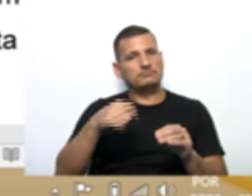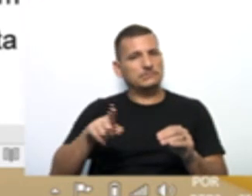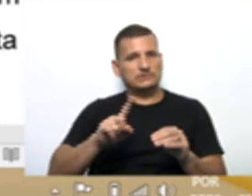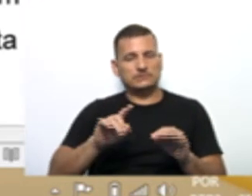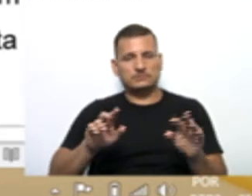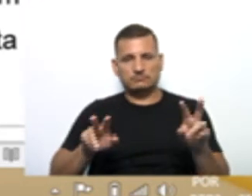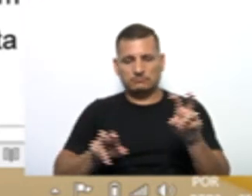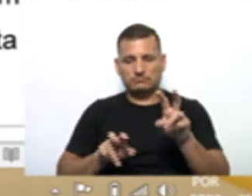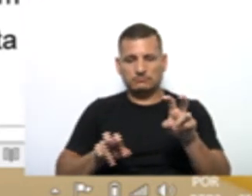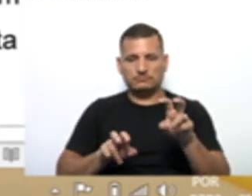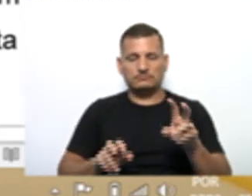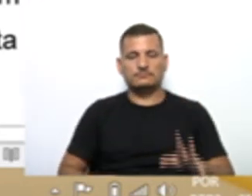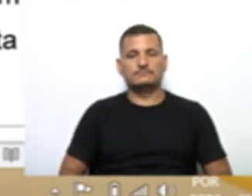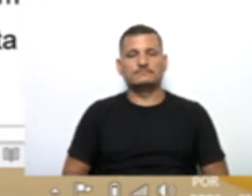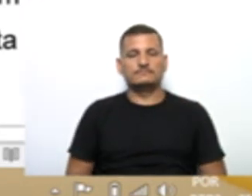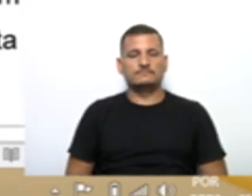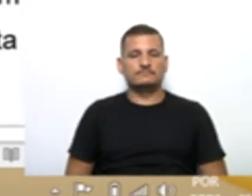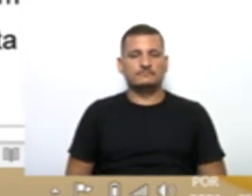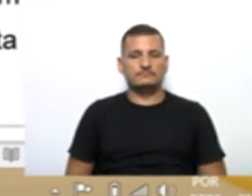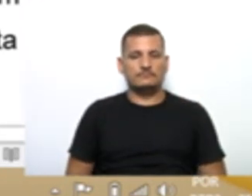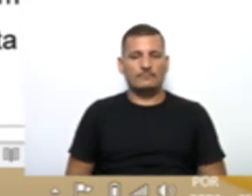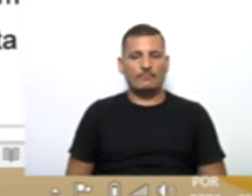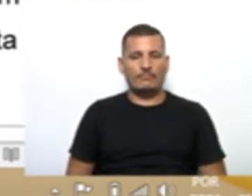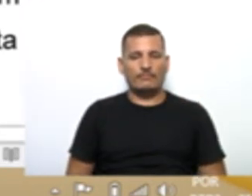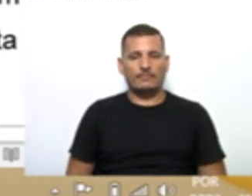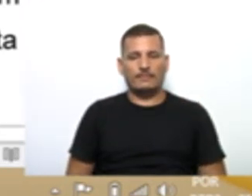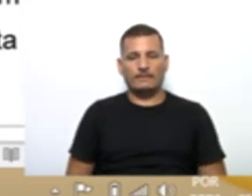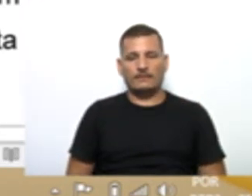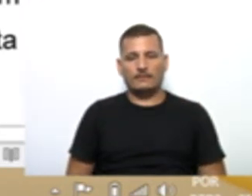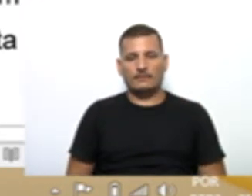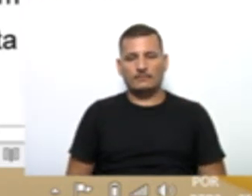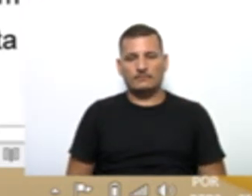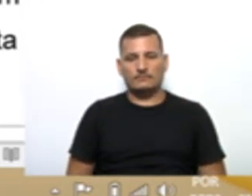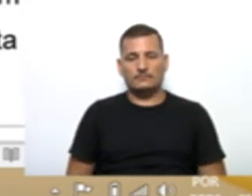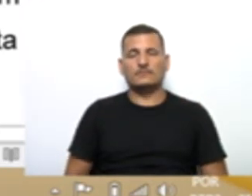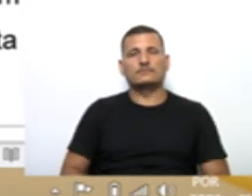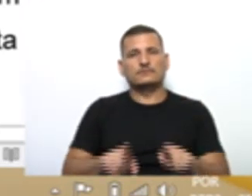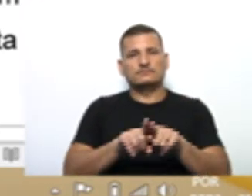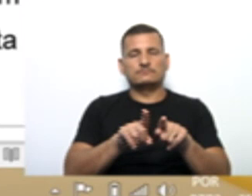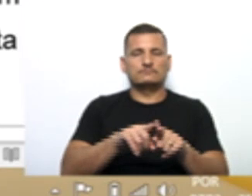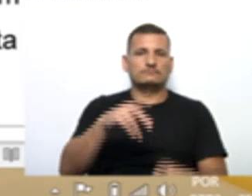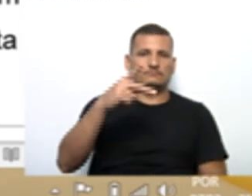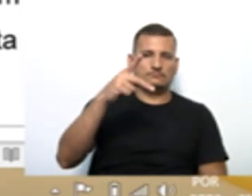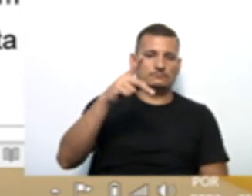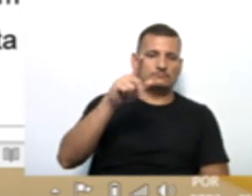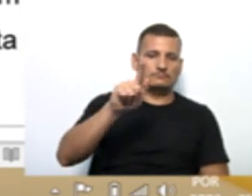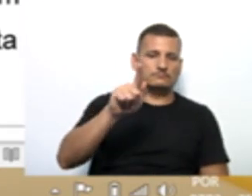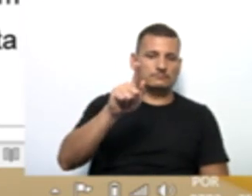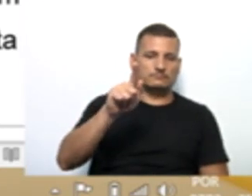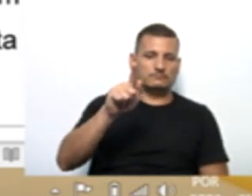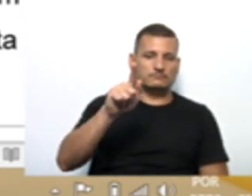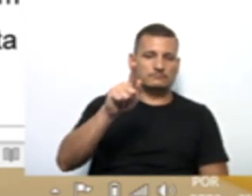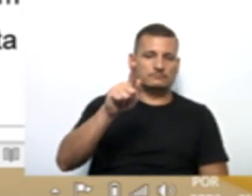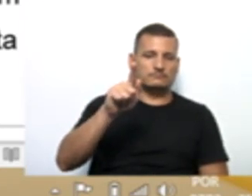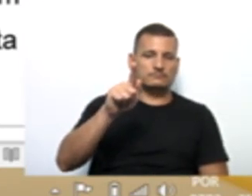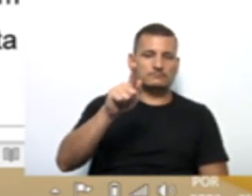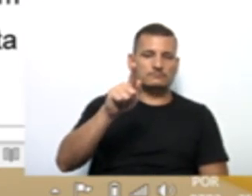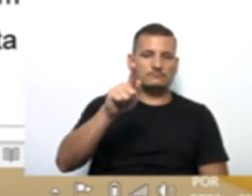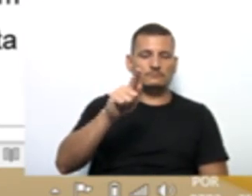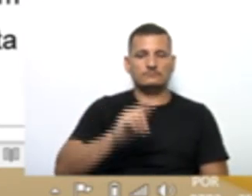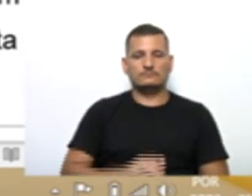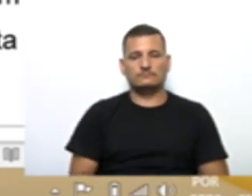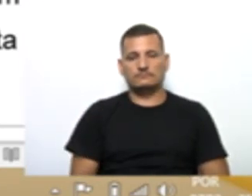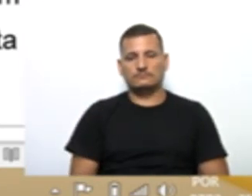nesse tipo de citação. Outra observação a ser destacada é a página. Essa página aqui, quando você